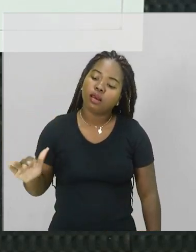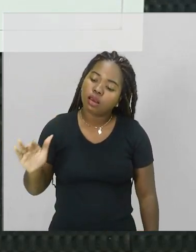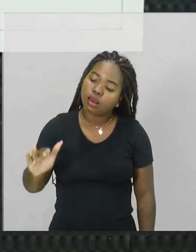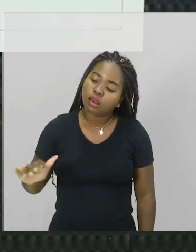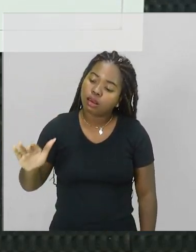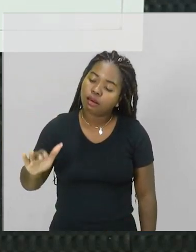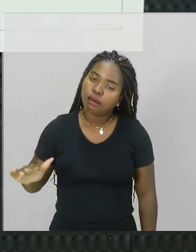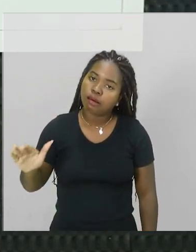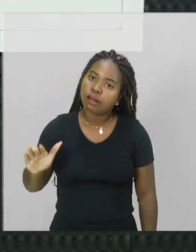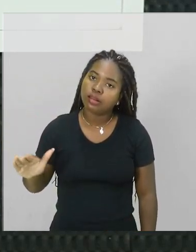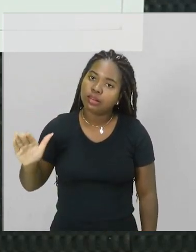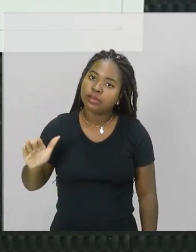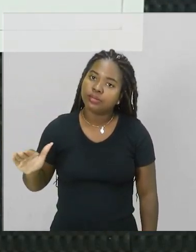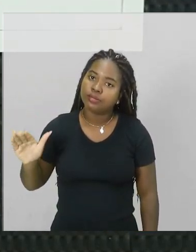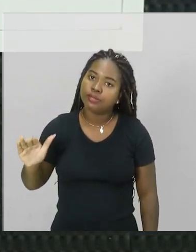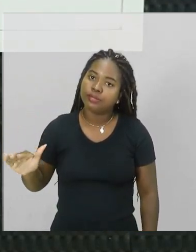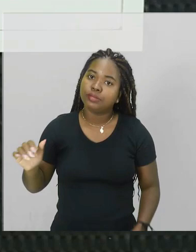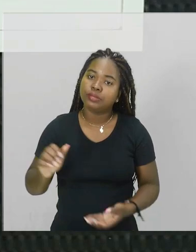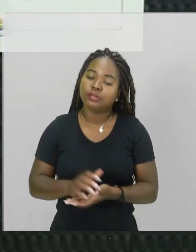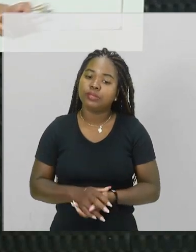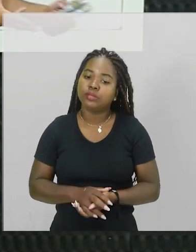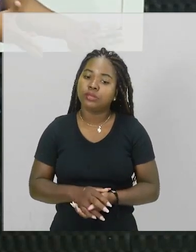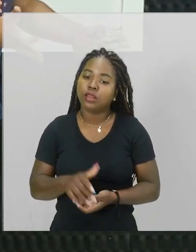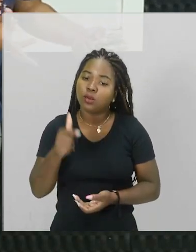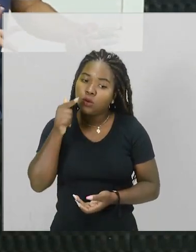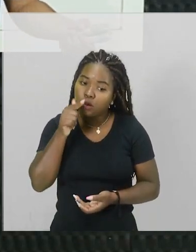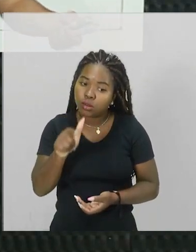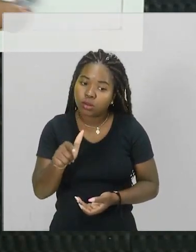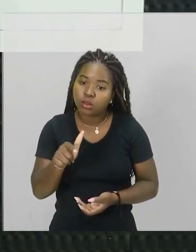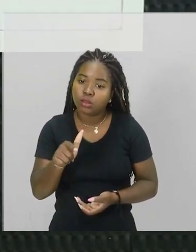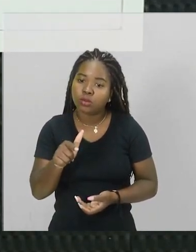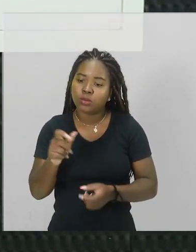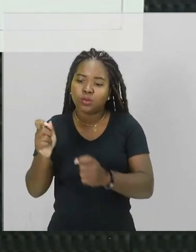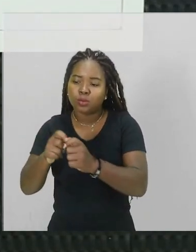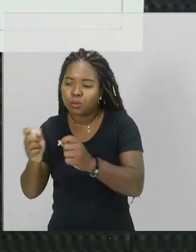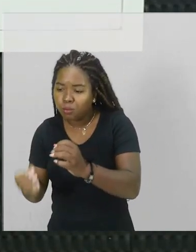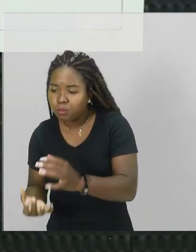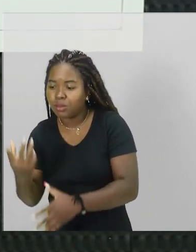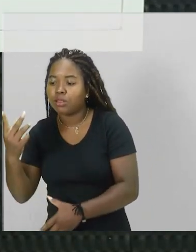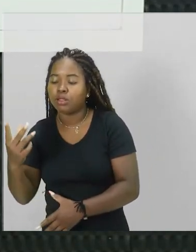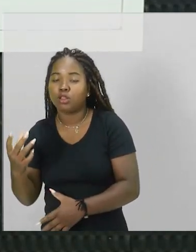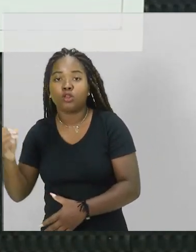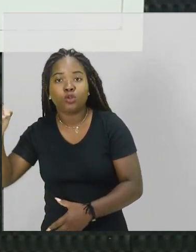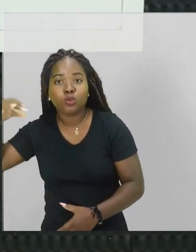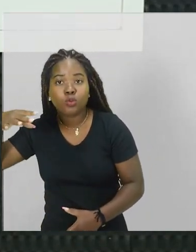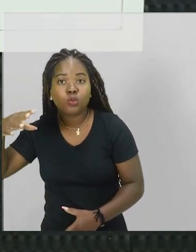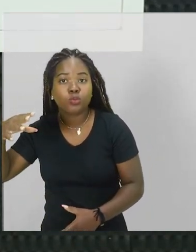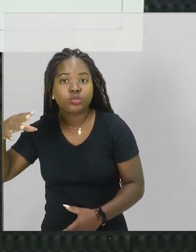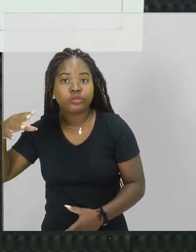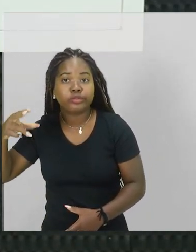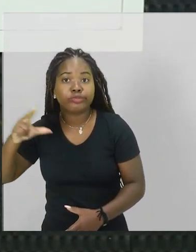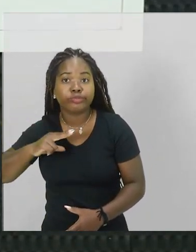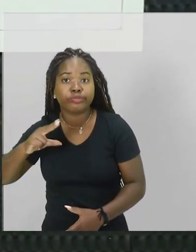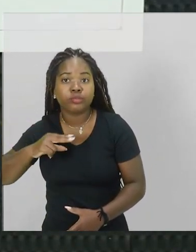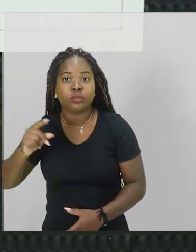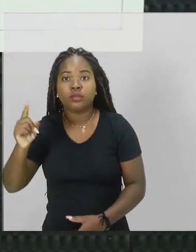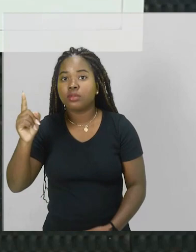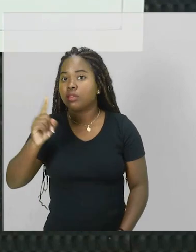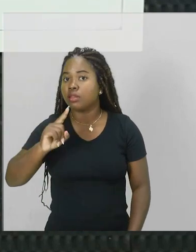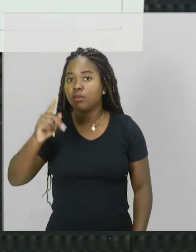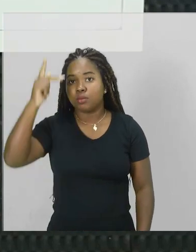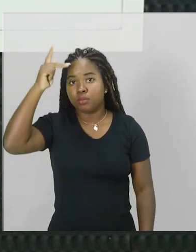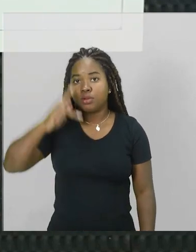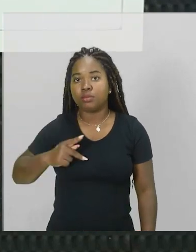ser humano, ele consegue emitir luz própria? Ele consegue criar luz própria? A resposta é não. Nós não